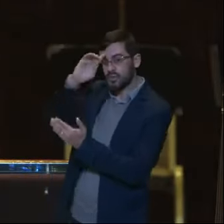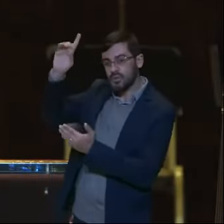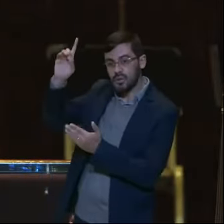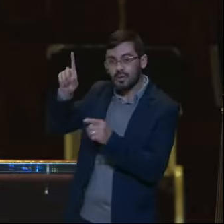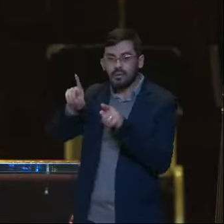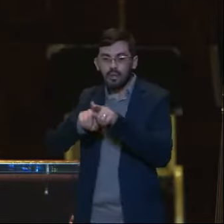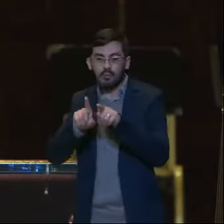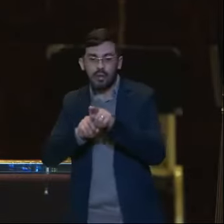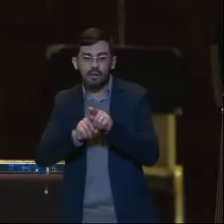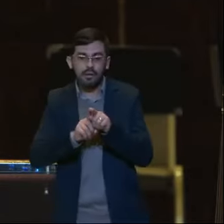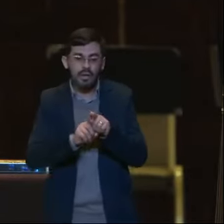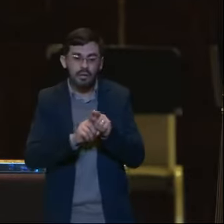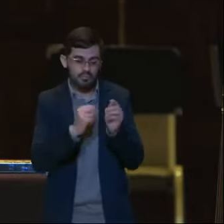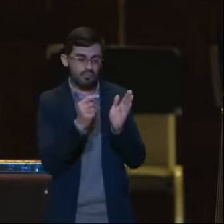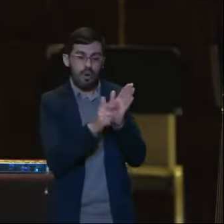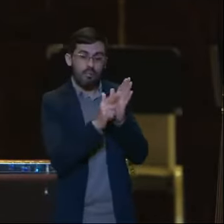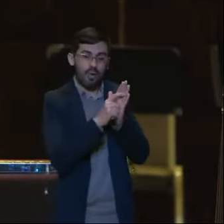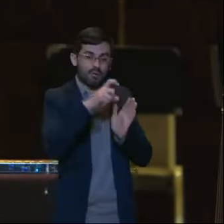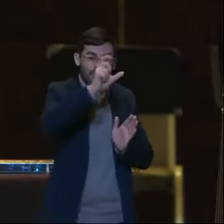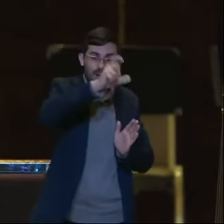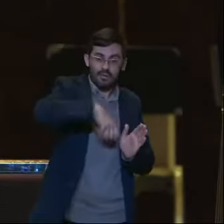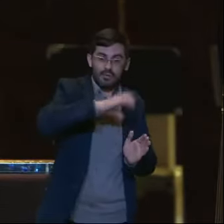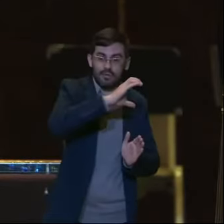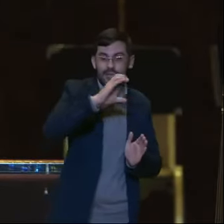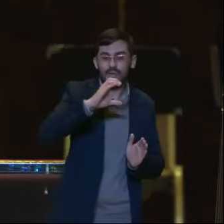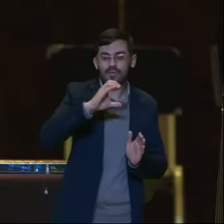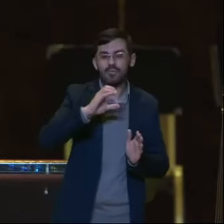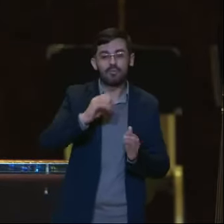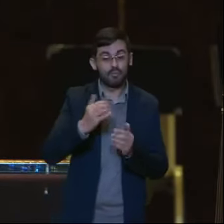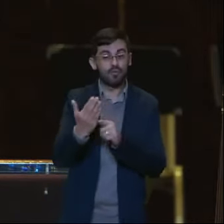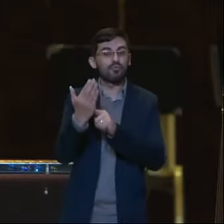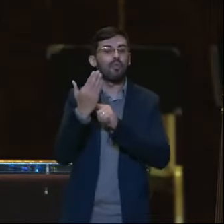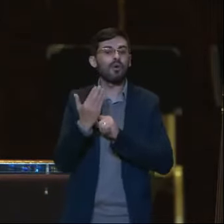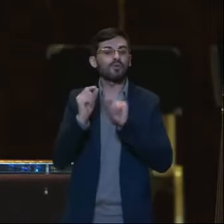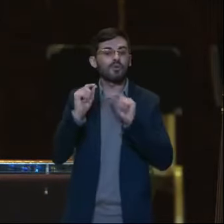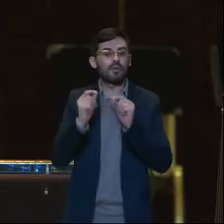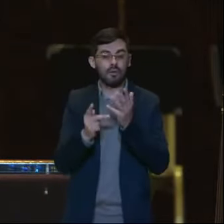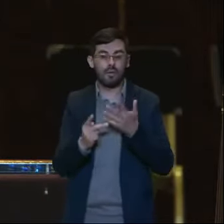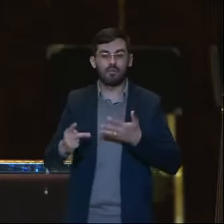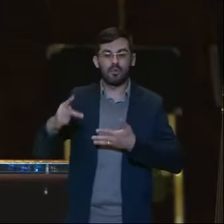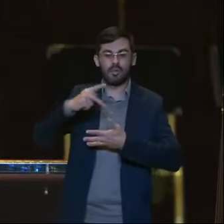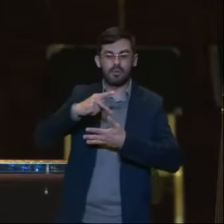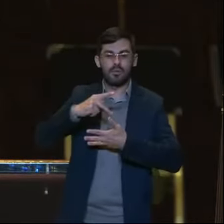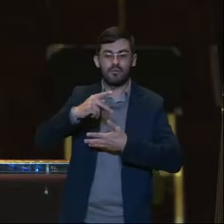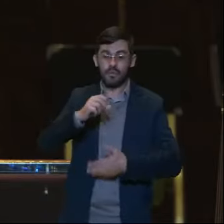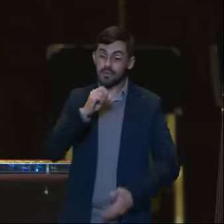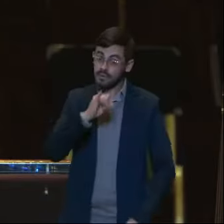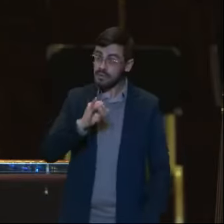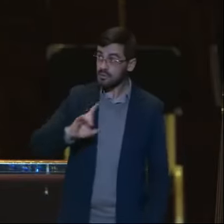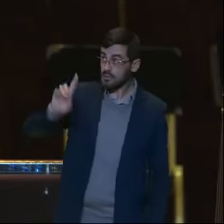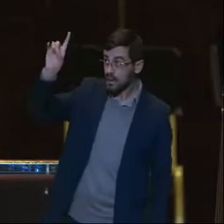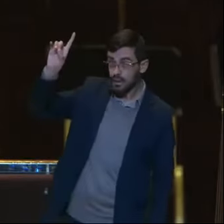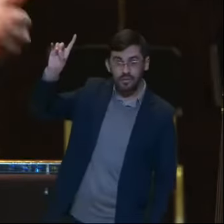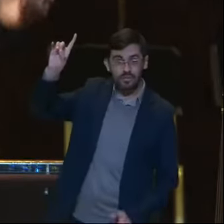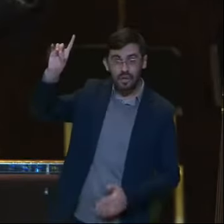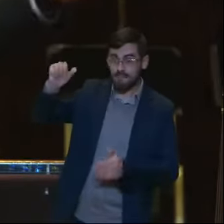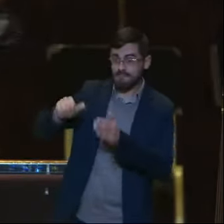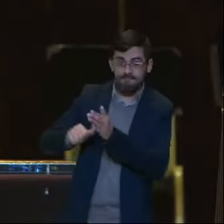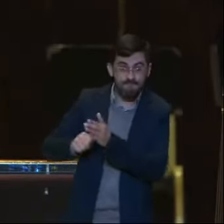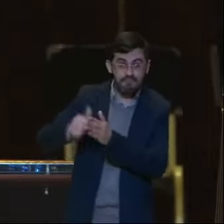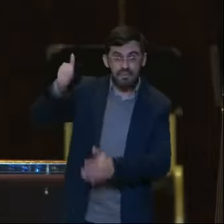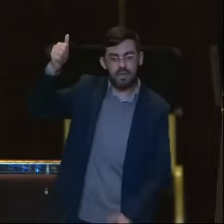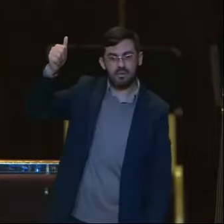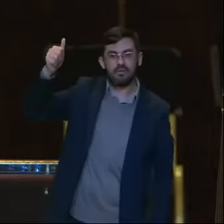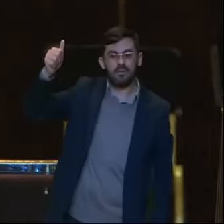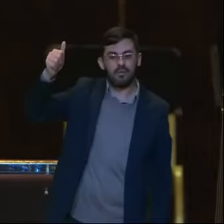nosso tempo mostra muito quais são as nossas prioridades. Se Deus é a sua prioridade, isso vai estar evidenciado